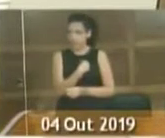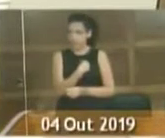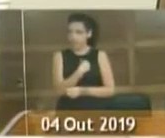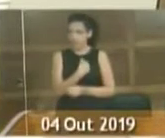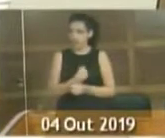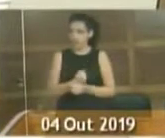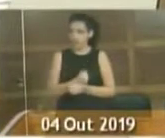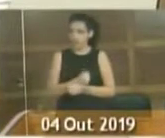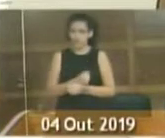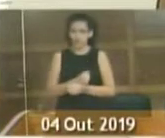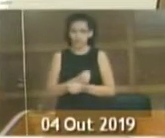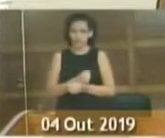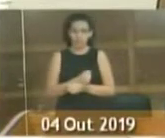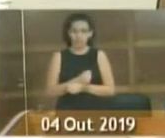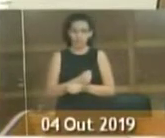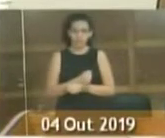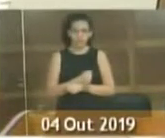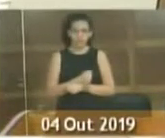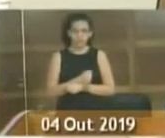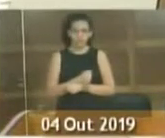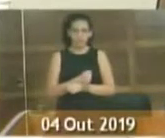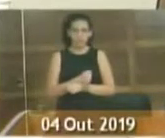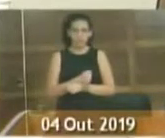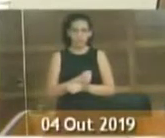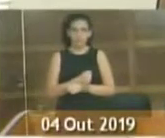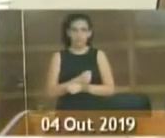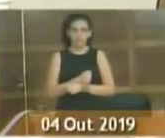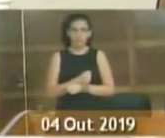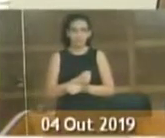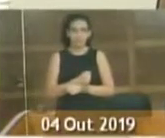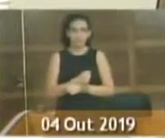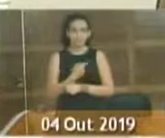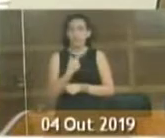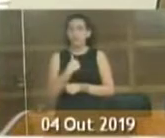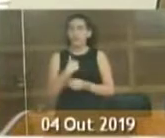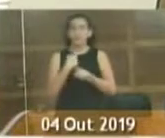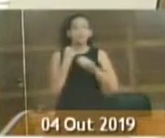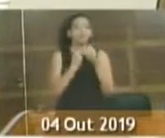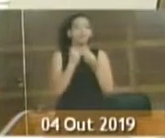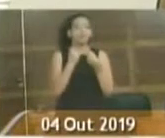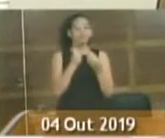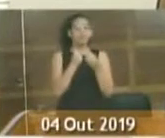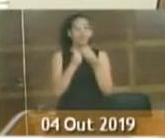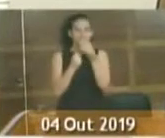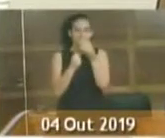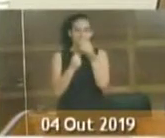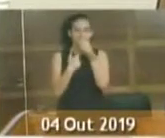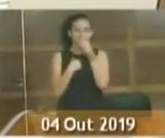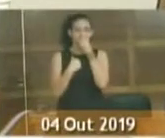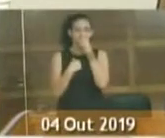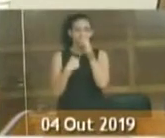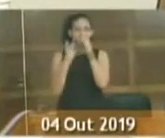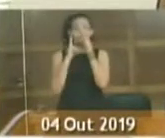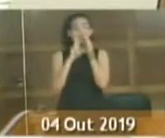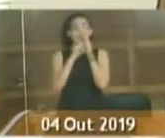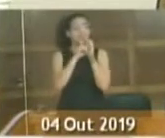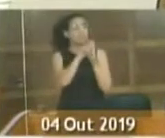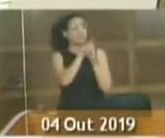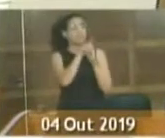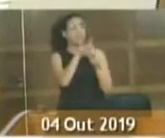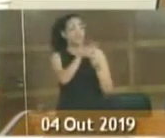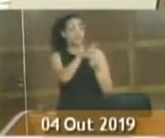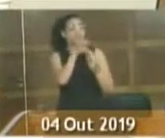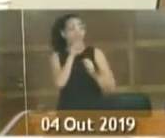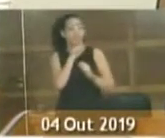passa, paro para ver se estás vindo a me buscar. Quando tenho fome,